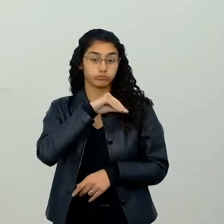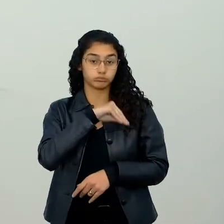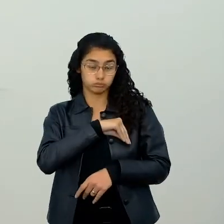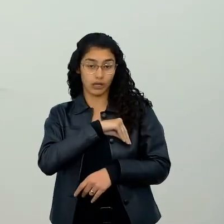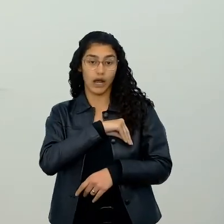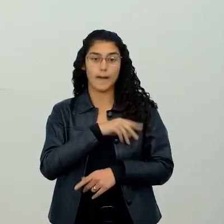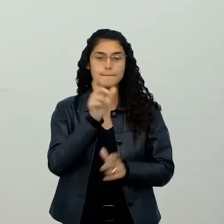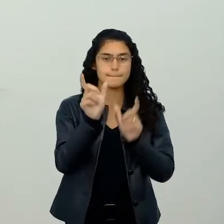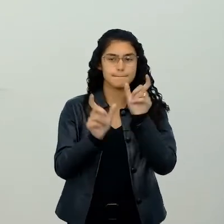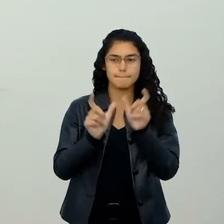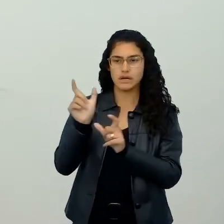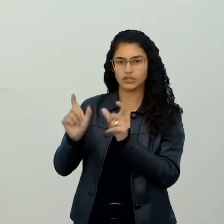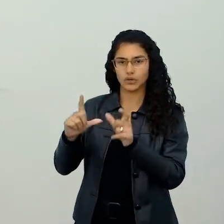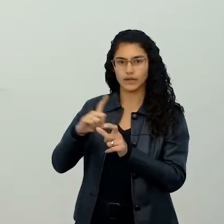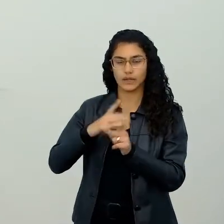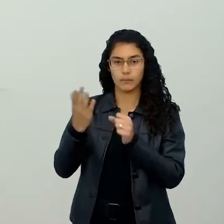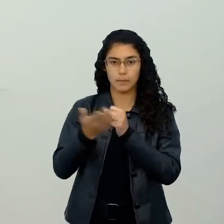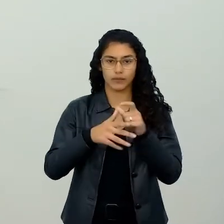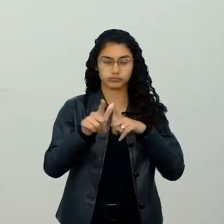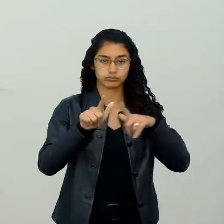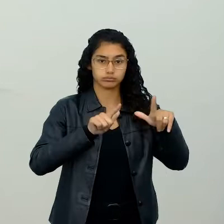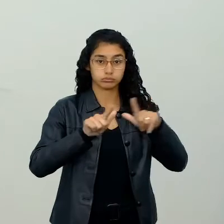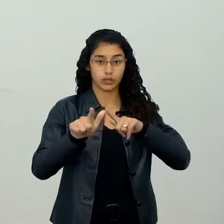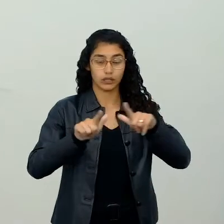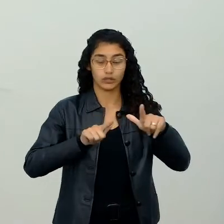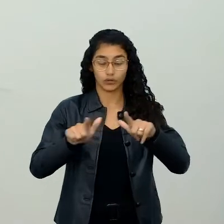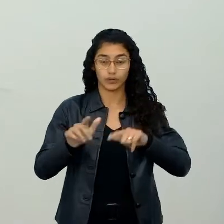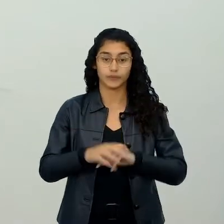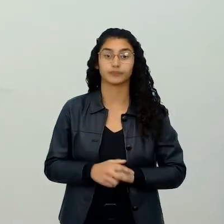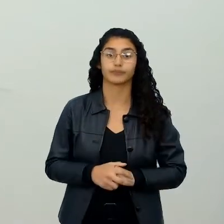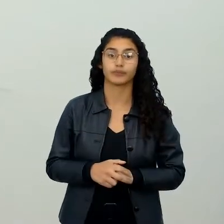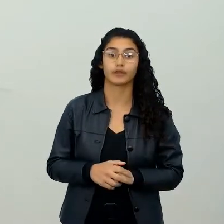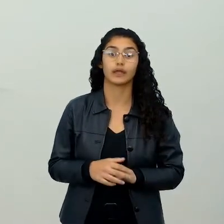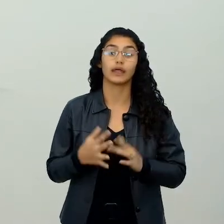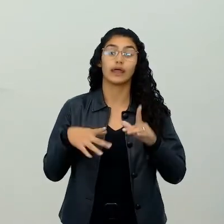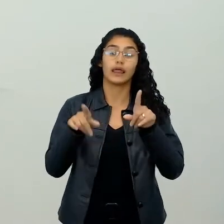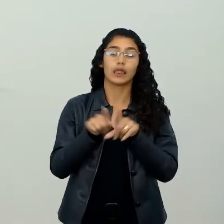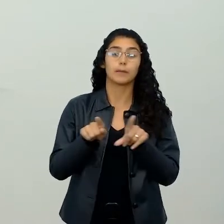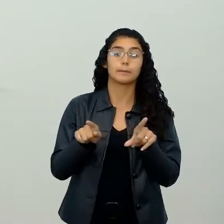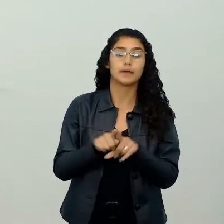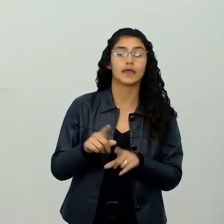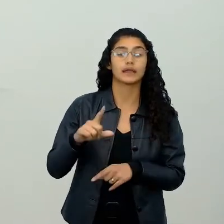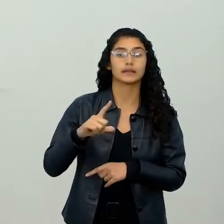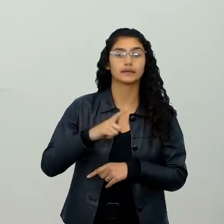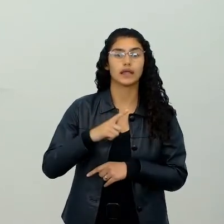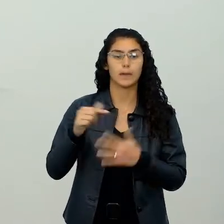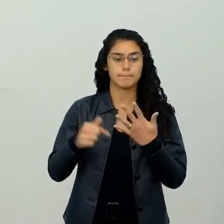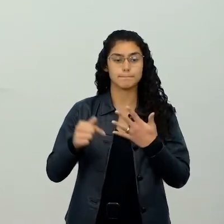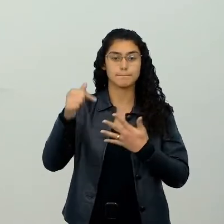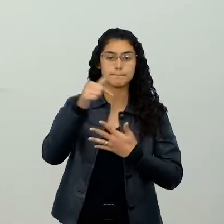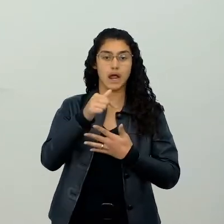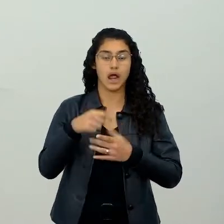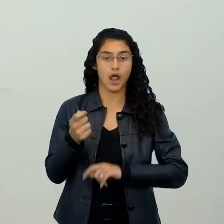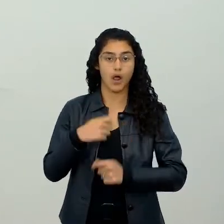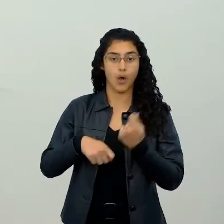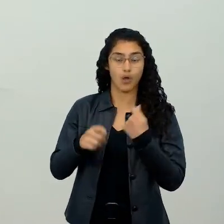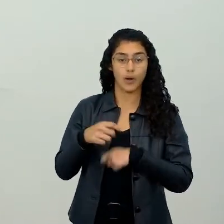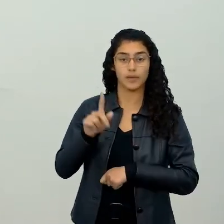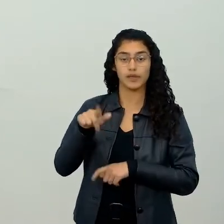para as pessoas da classe trabalhadora, e existe também as elites econômicas, que